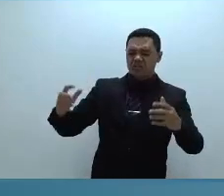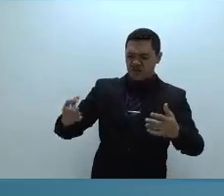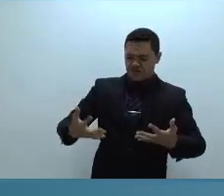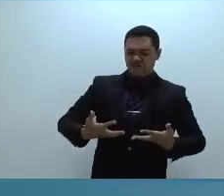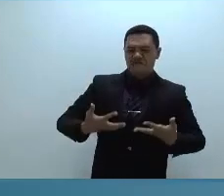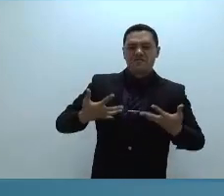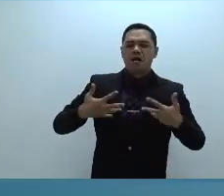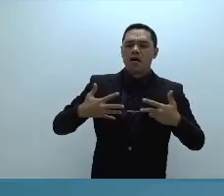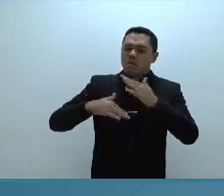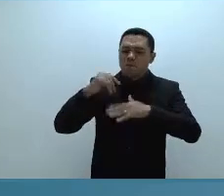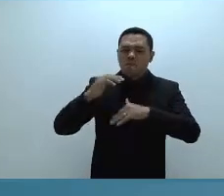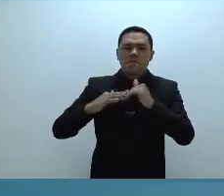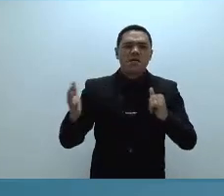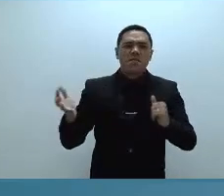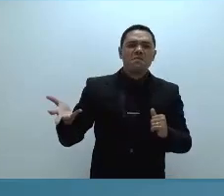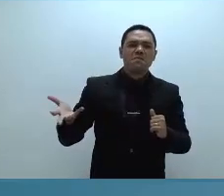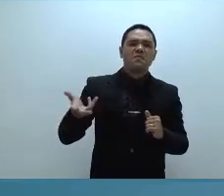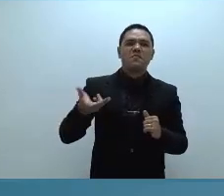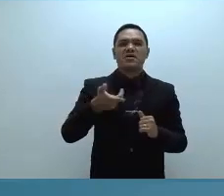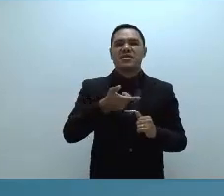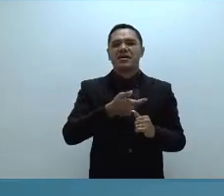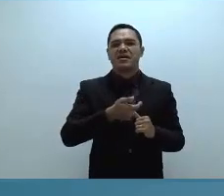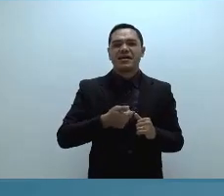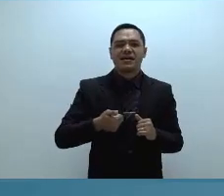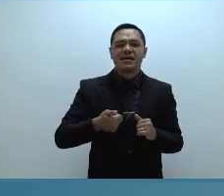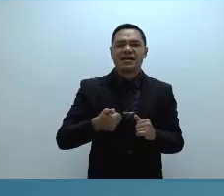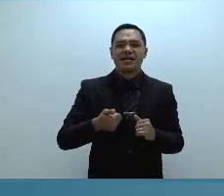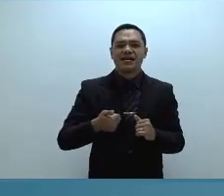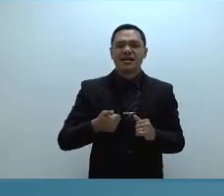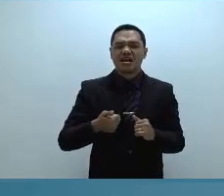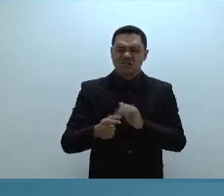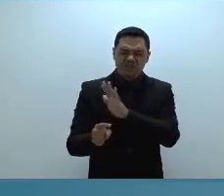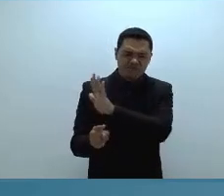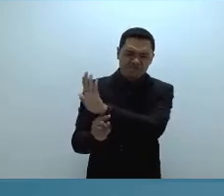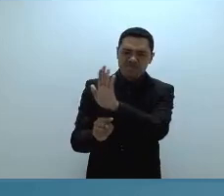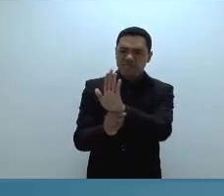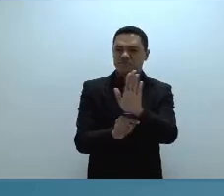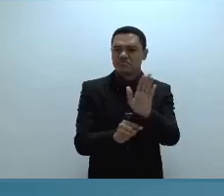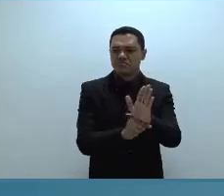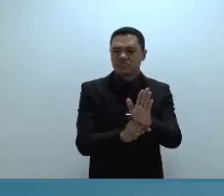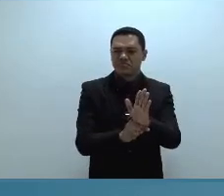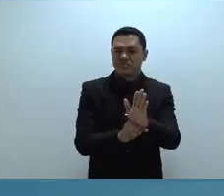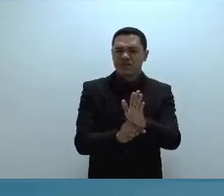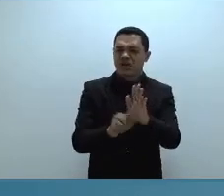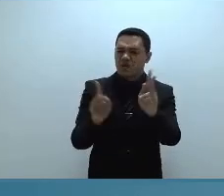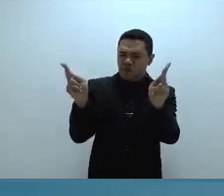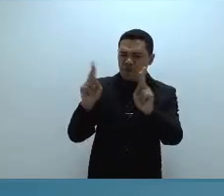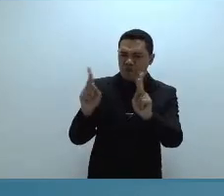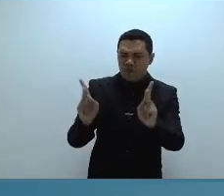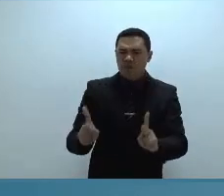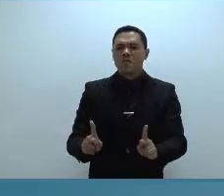sua competência, pela sua capacidade de apaziguar, pela sua capacidade de